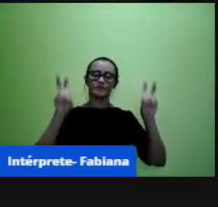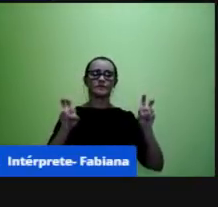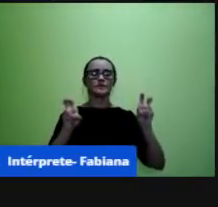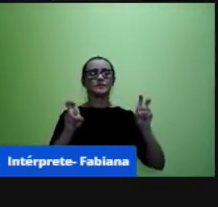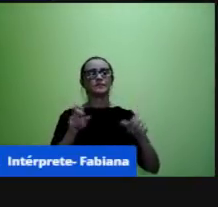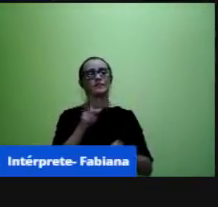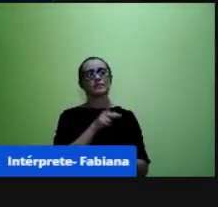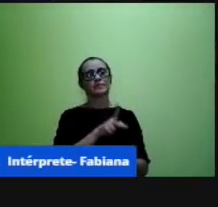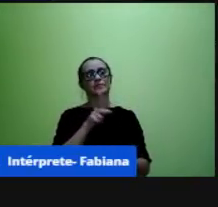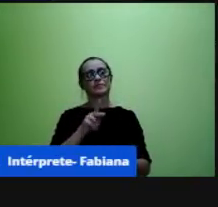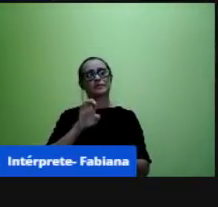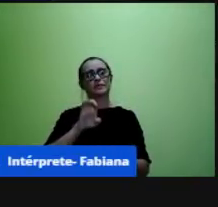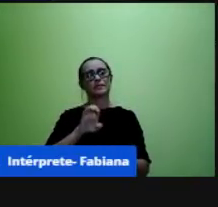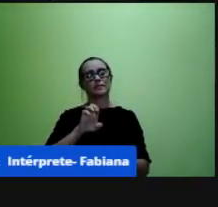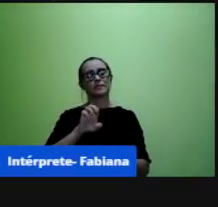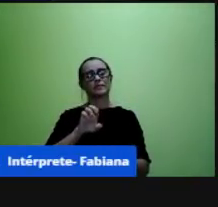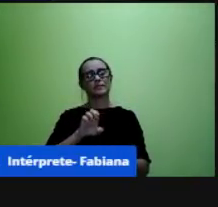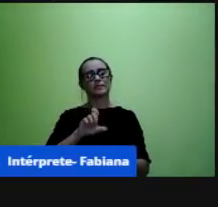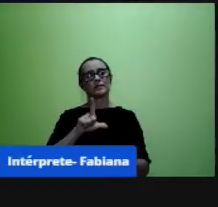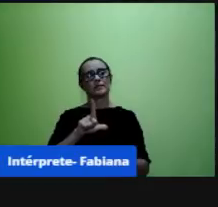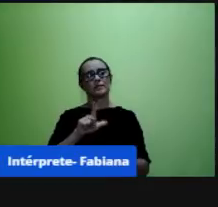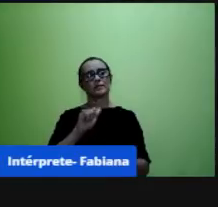professora Eliana.